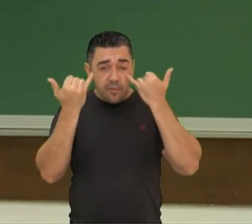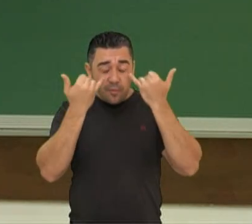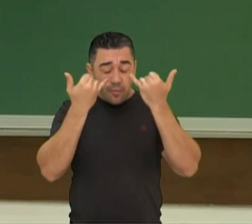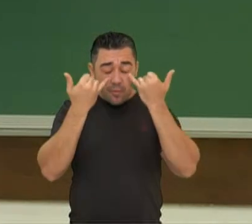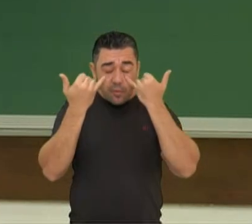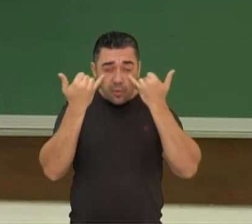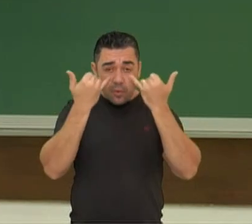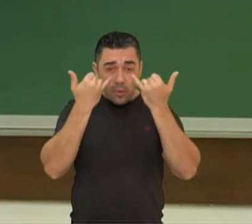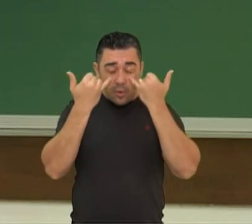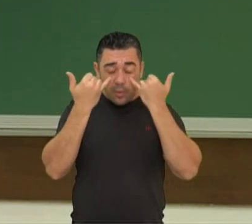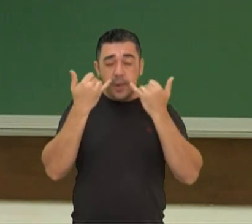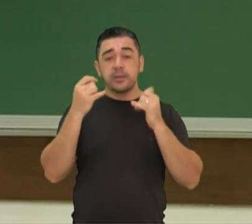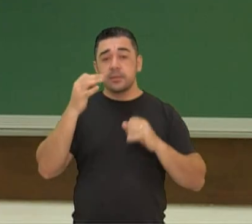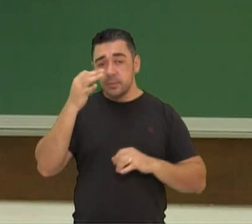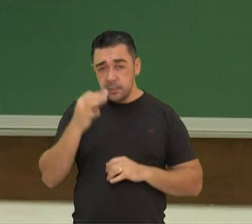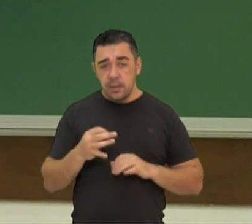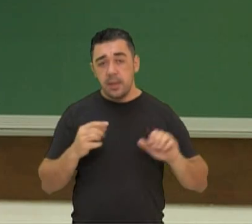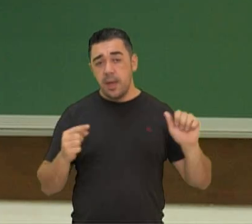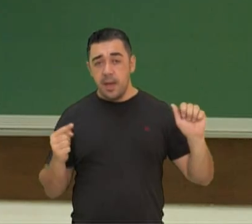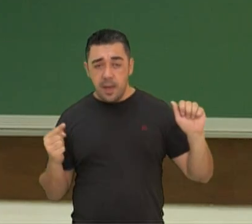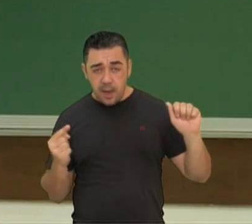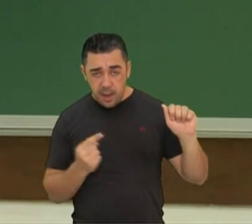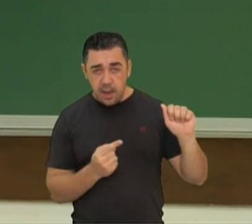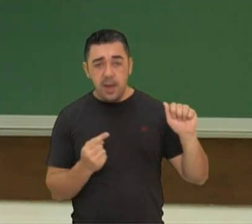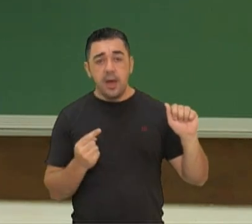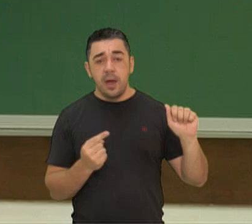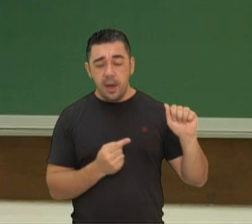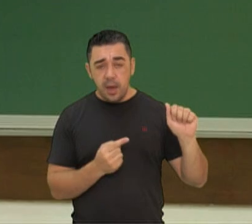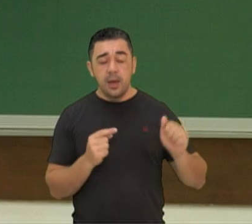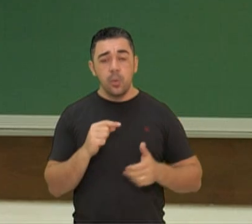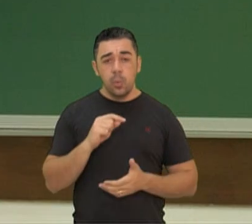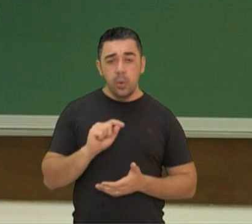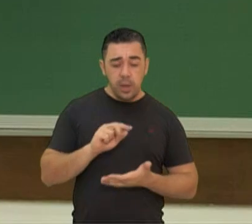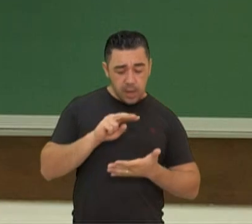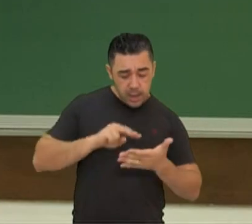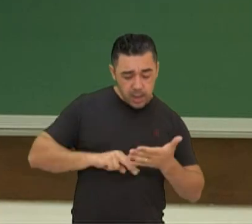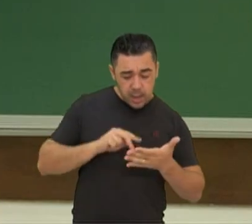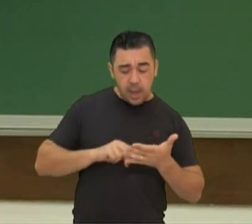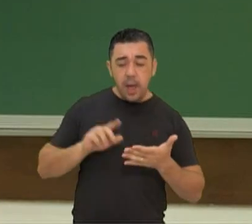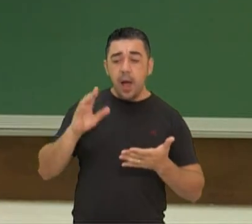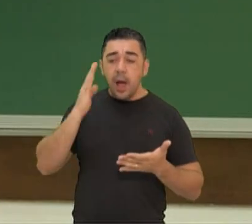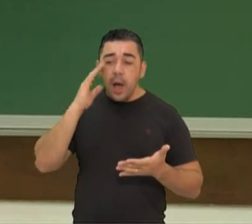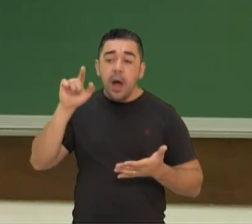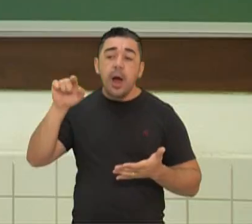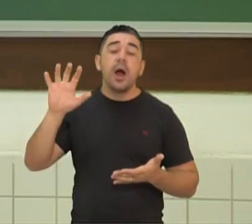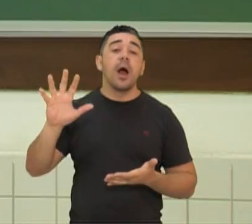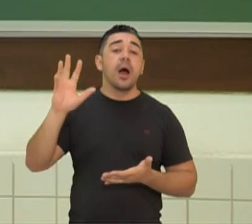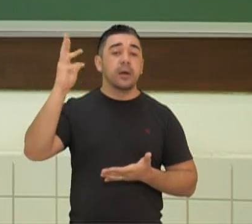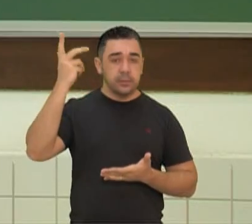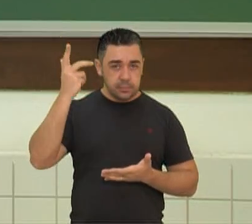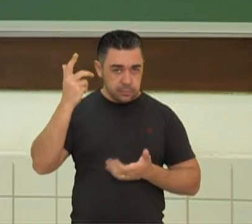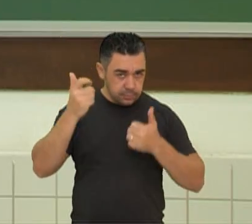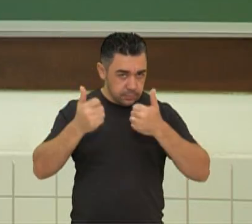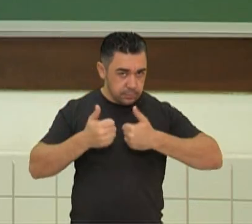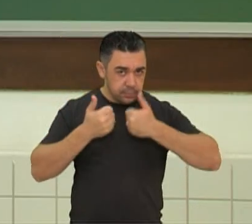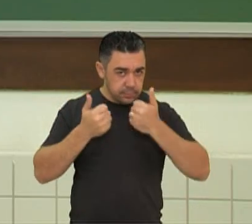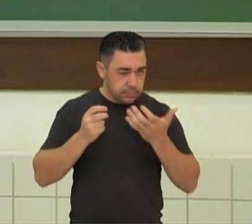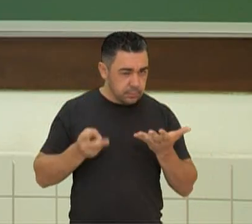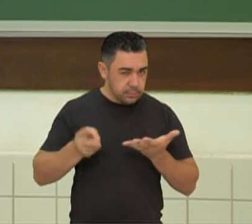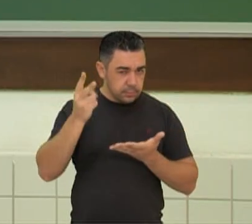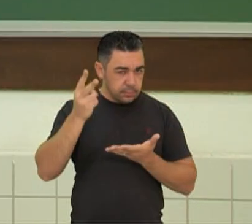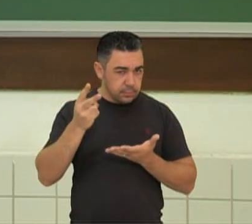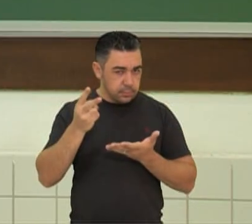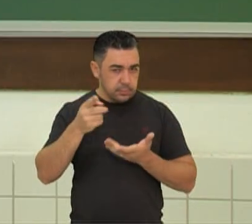correta realmente é a letra A, informa o leitor sobre um acontecimento. Tudo bem? O professor vai